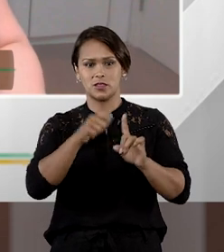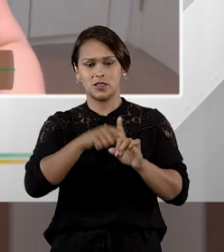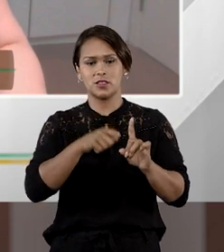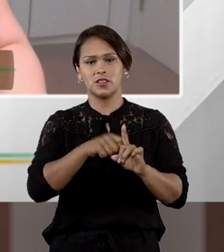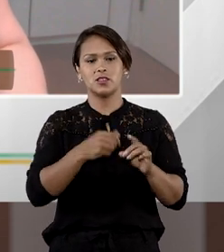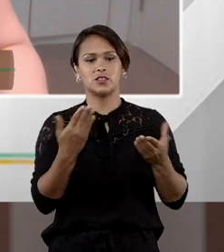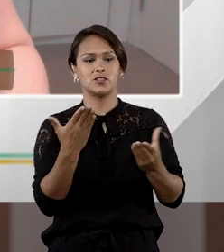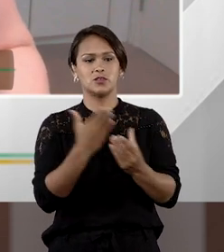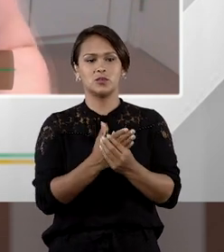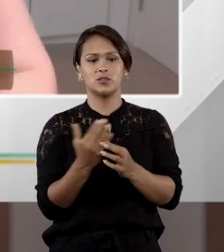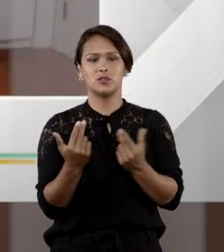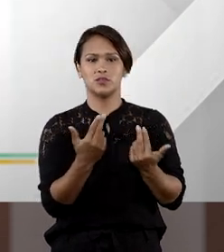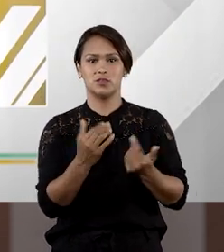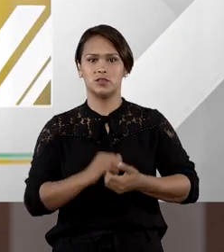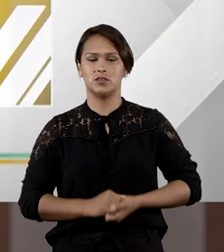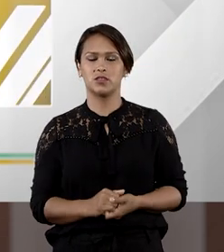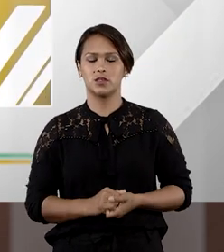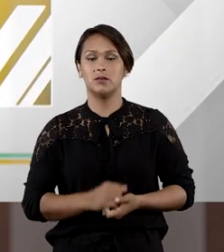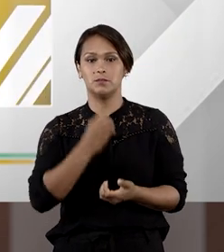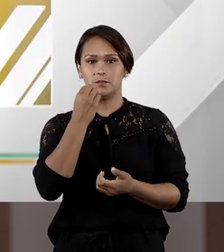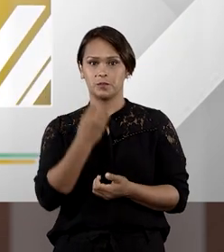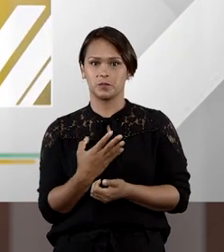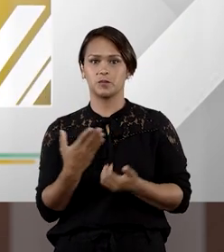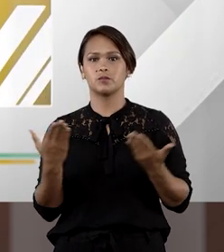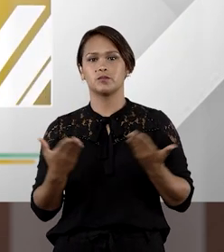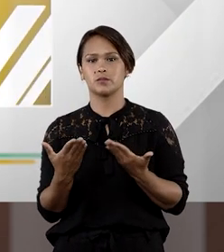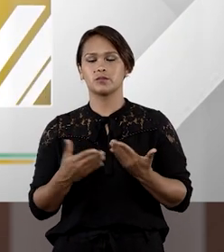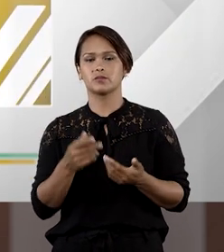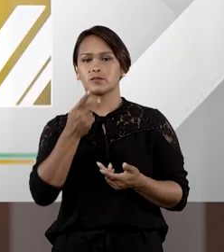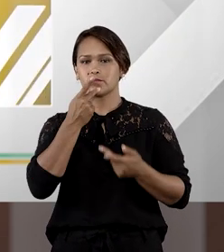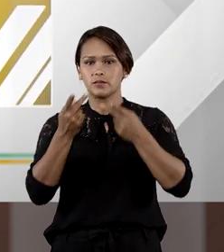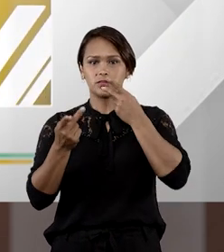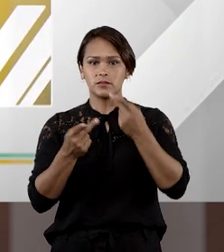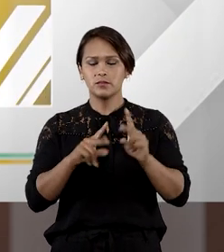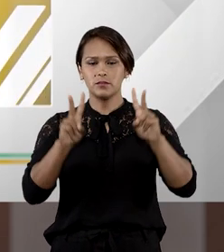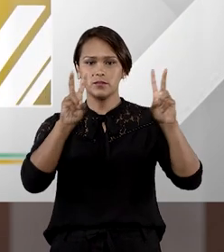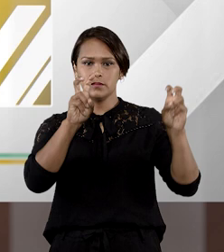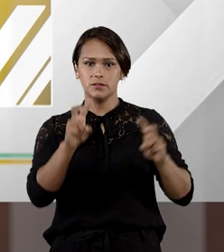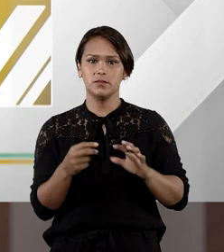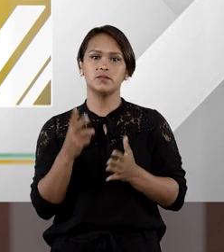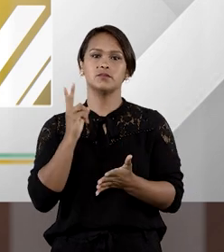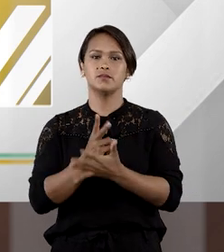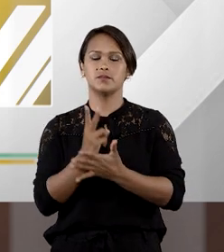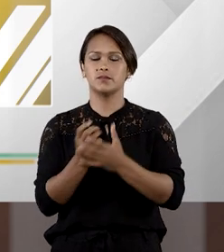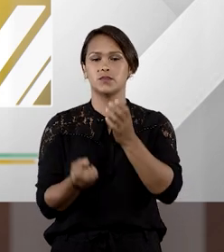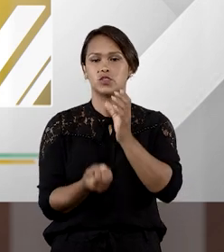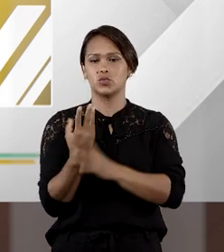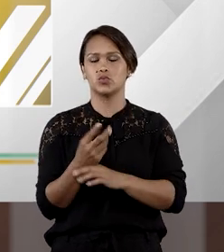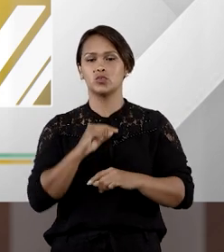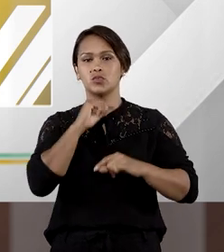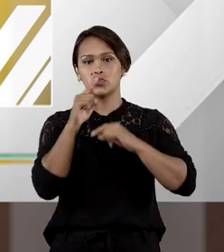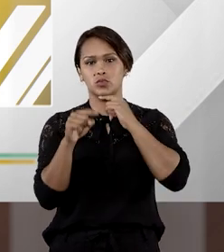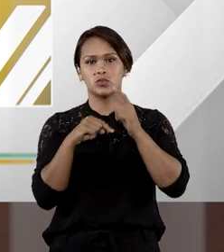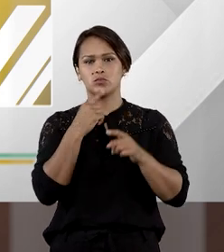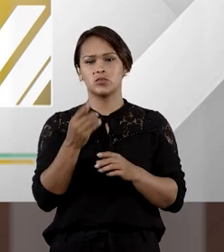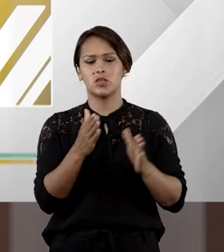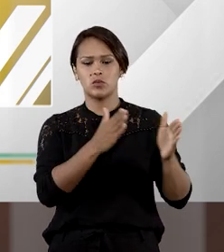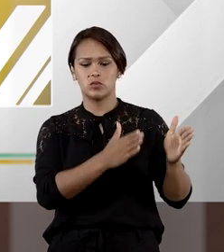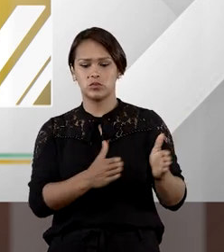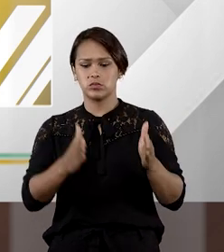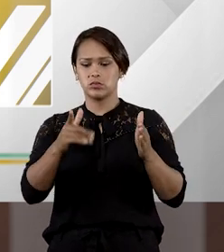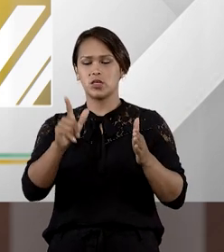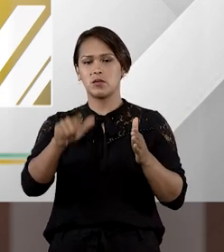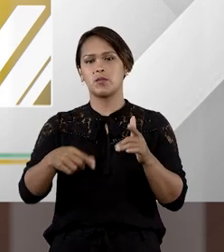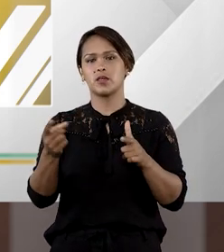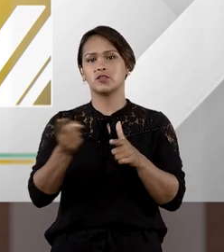máximo, dentro do mesmo processo. Bom, embora muito se fale do assunto, sempre surgem dúvidas quanto ao tempo máximo